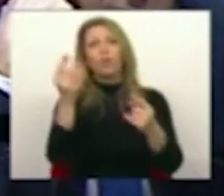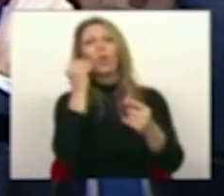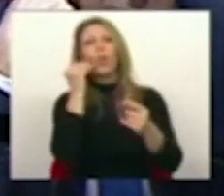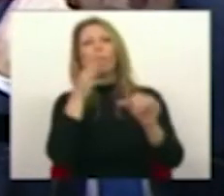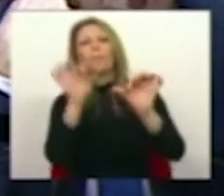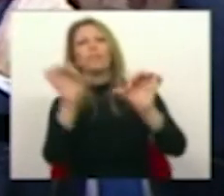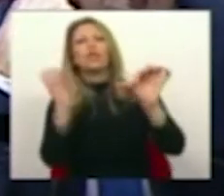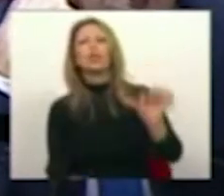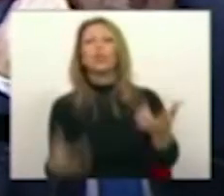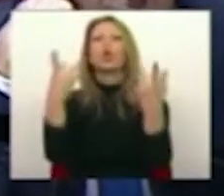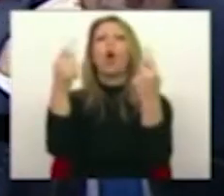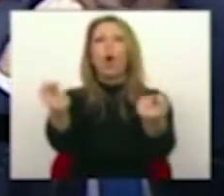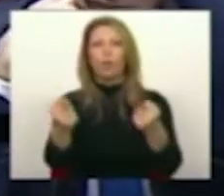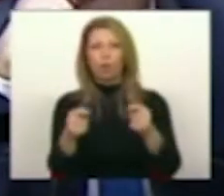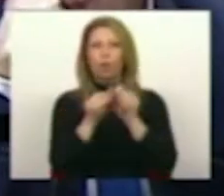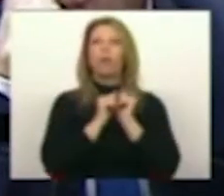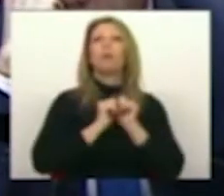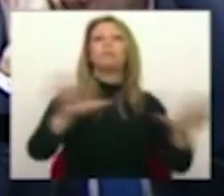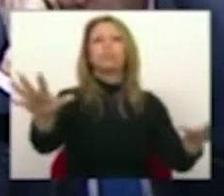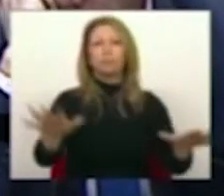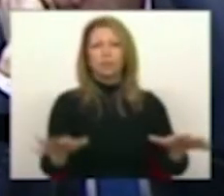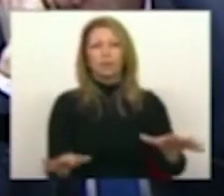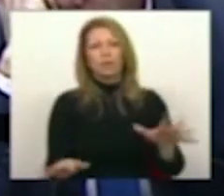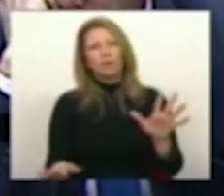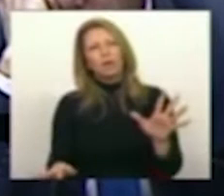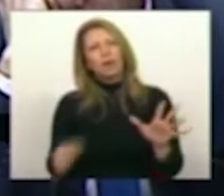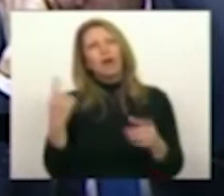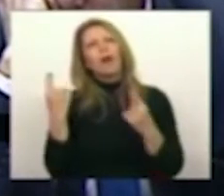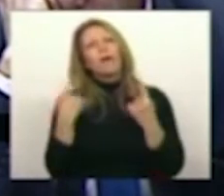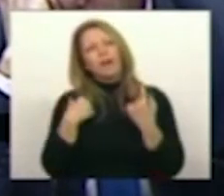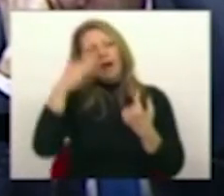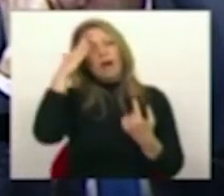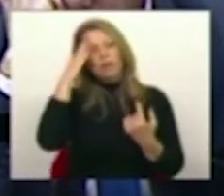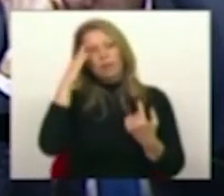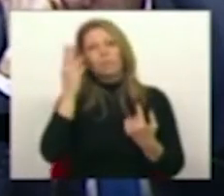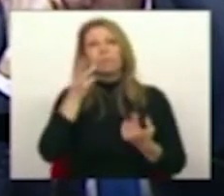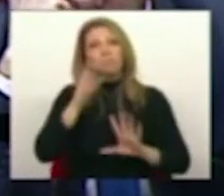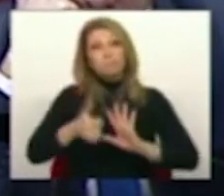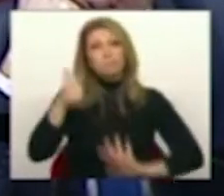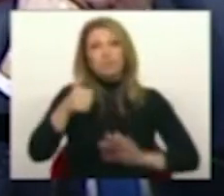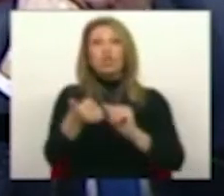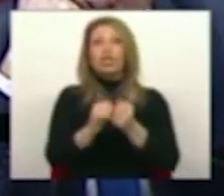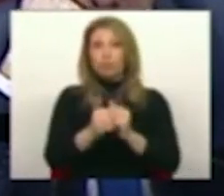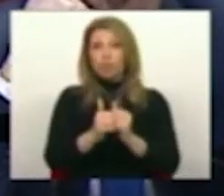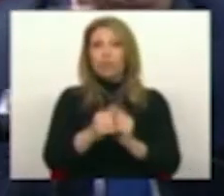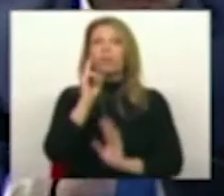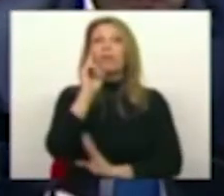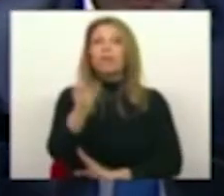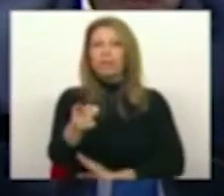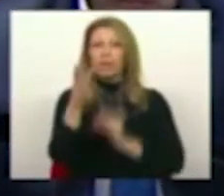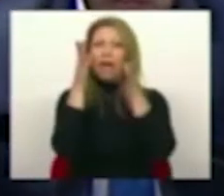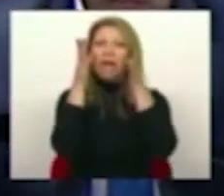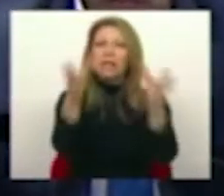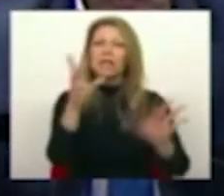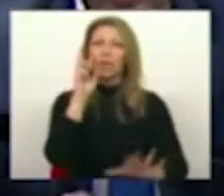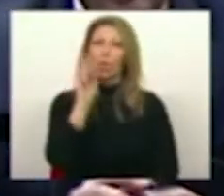que os dirigentes esportivos deviam olhar com muita atenção para um comportamento bastante exemplar,